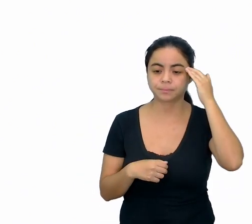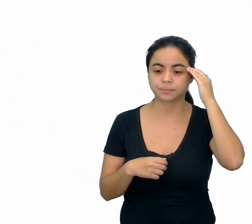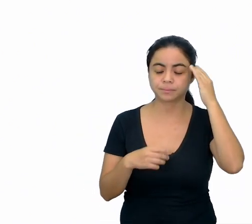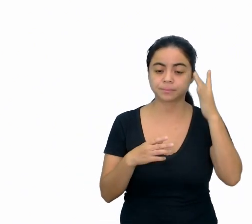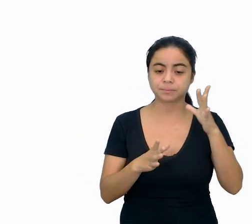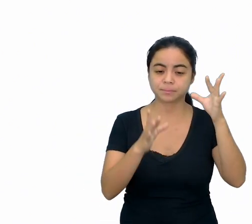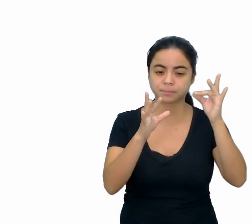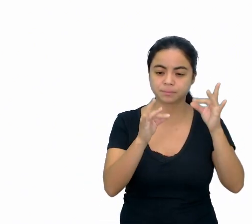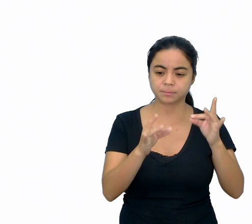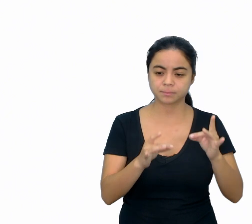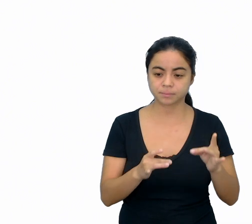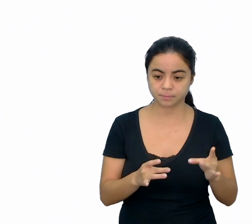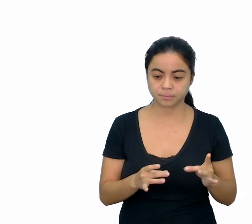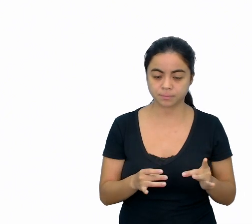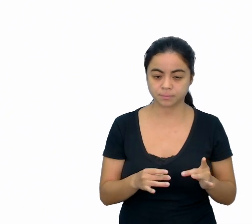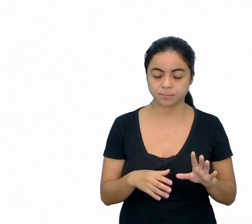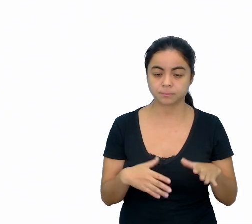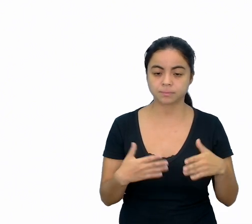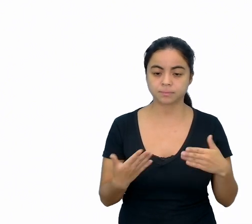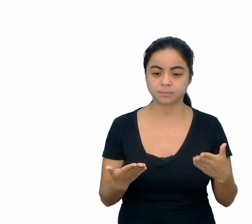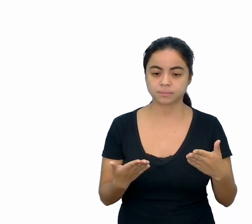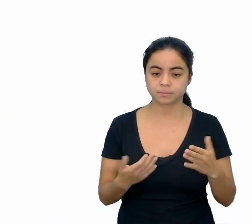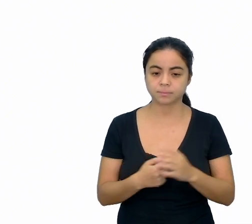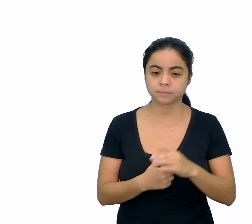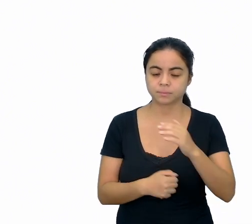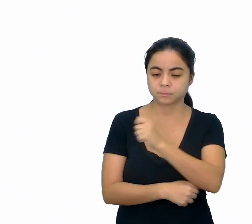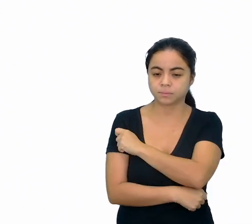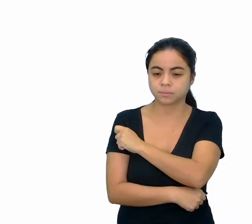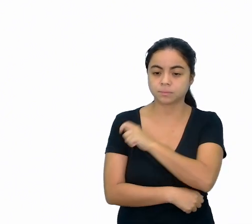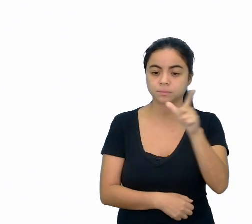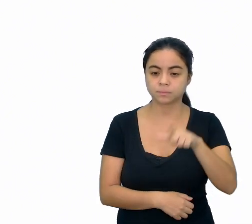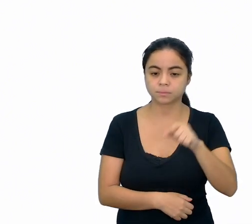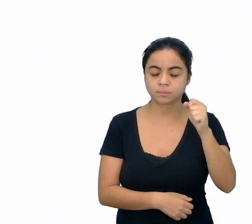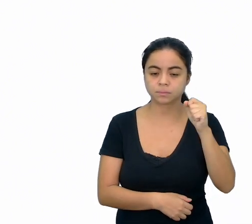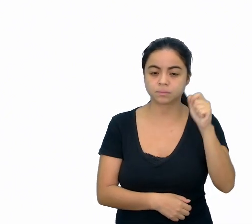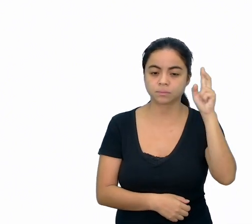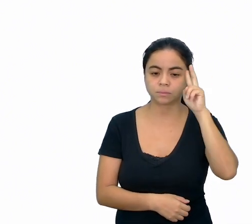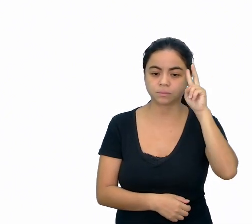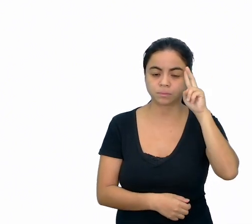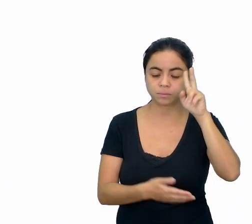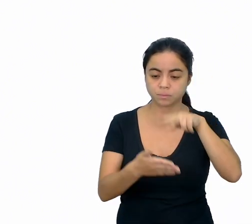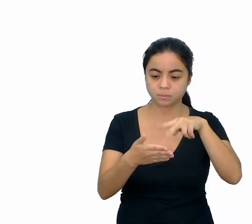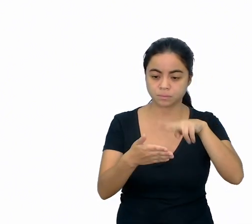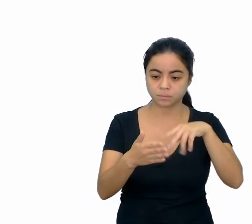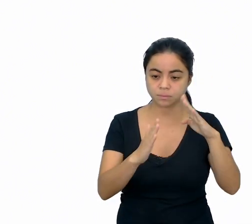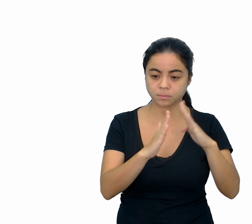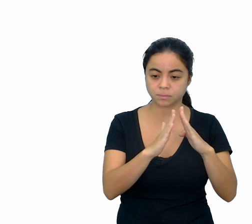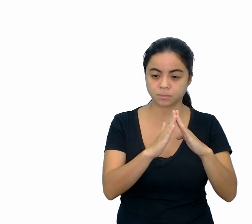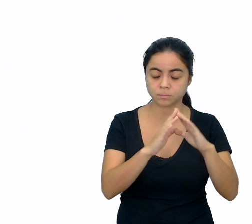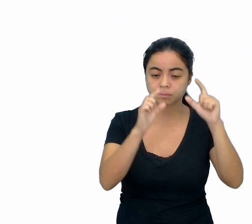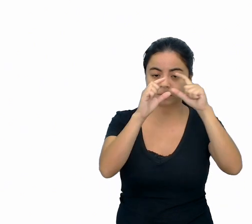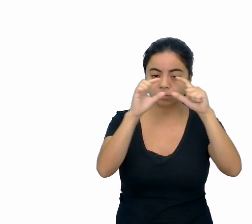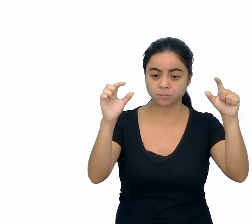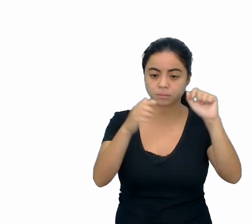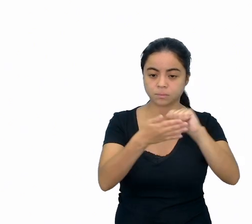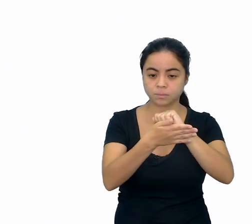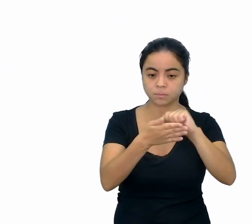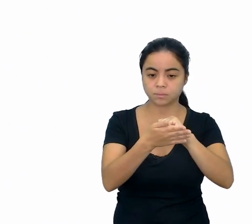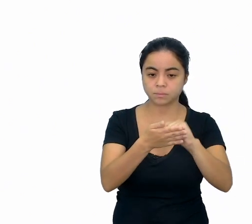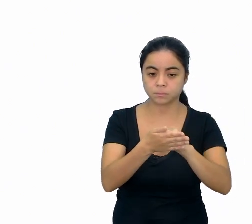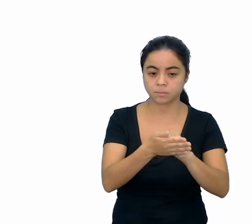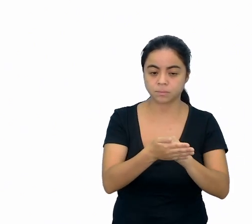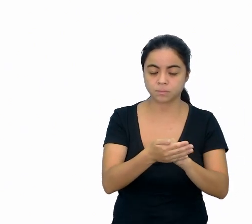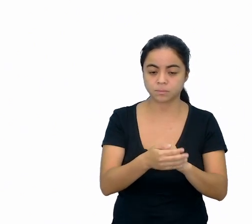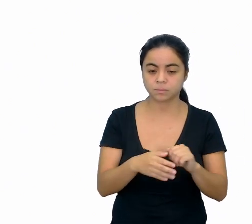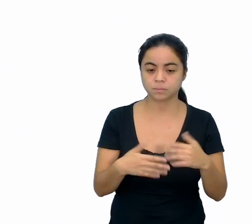descrições. E nessa aula, os estudantes escolherão um conto para ler em casa e escreverão o seu título. Então, aproveite